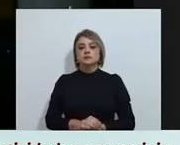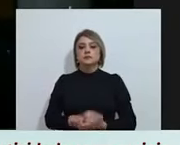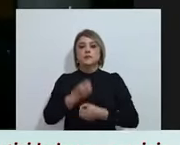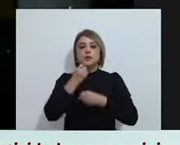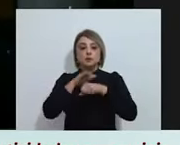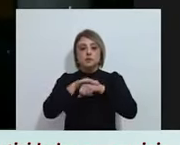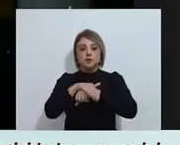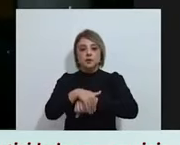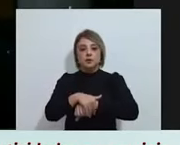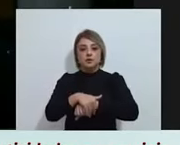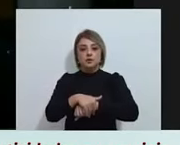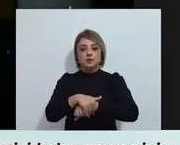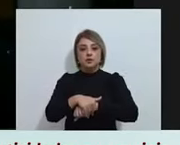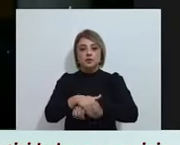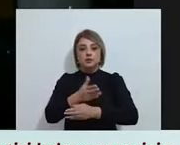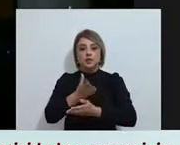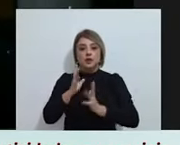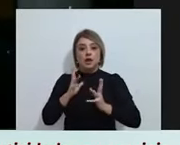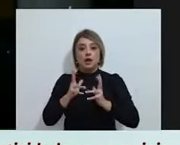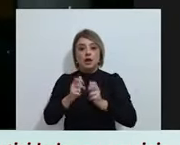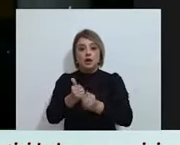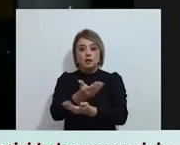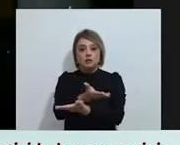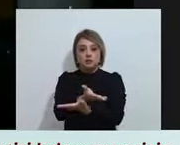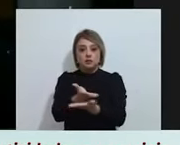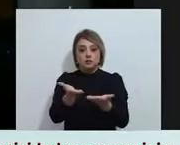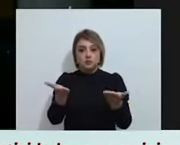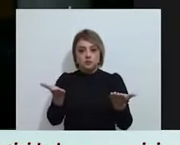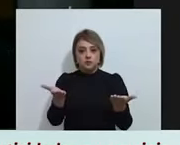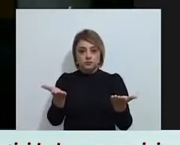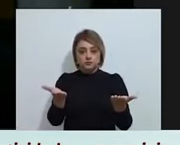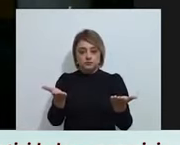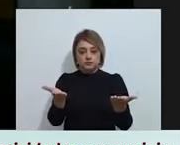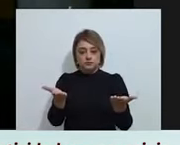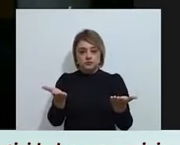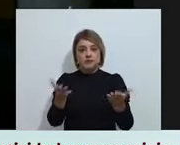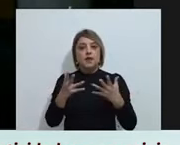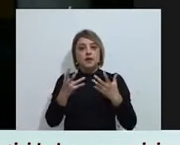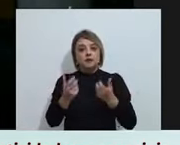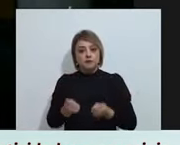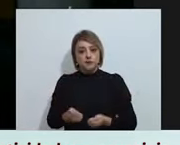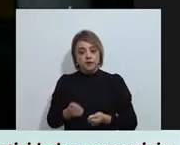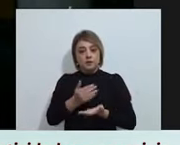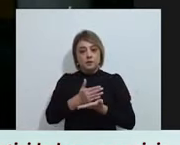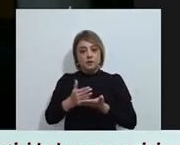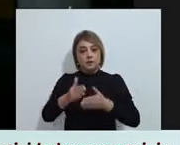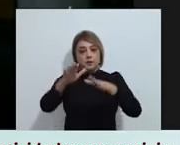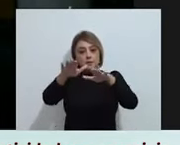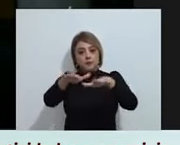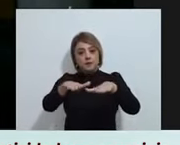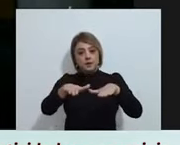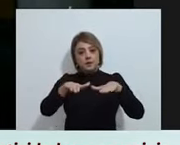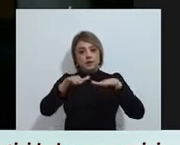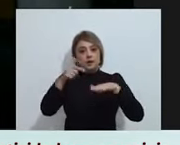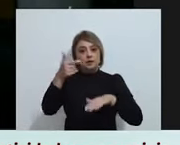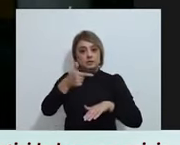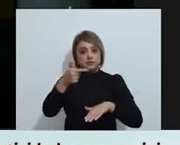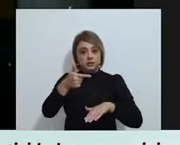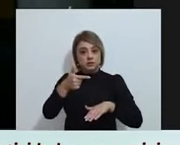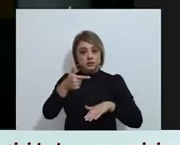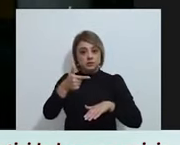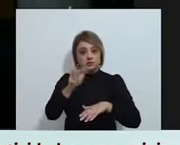A todas, a todos e a todes. Vamos dar início à nossa plenária, segunda plenária das